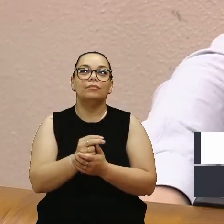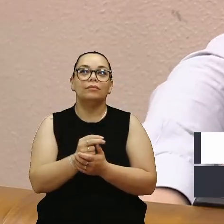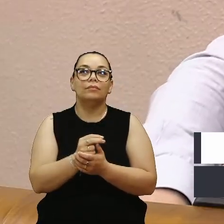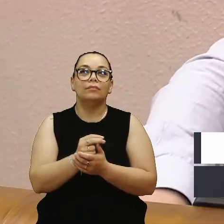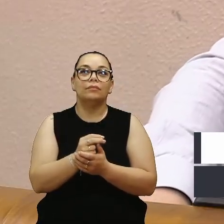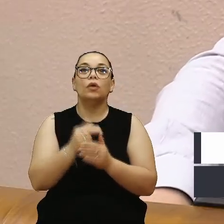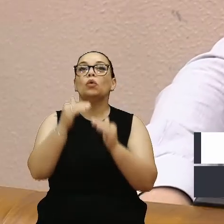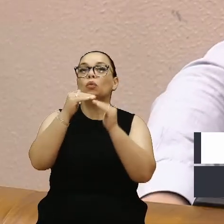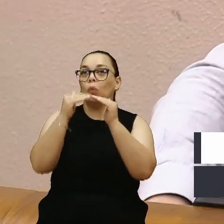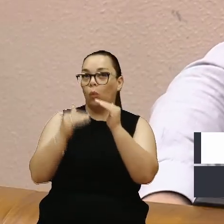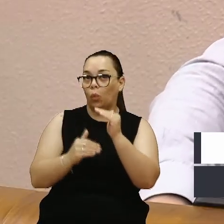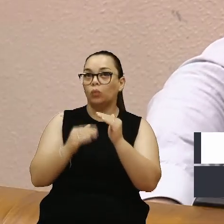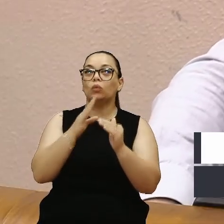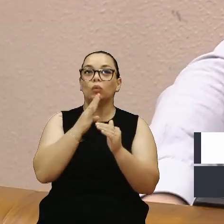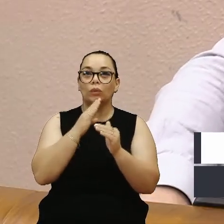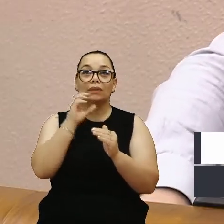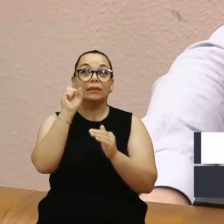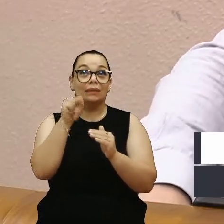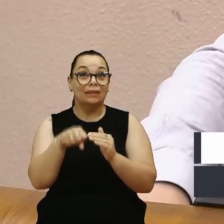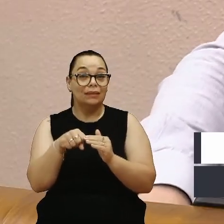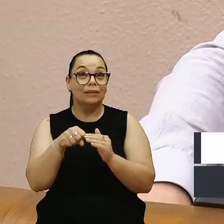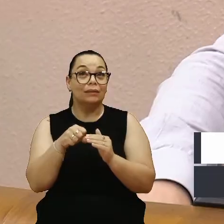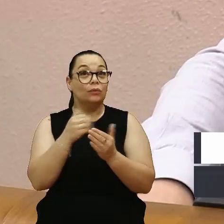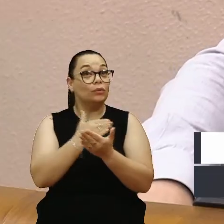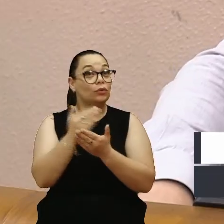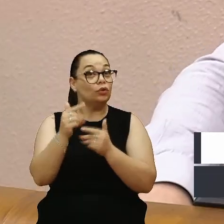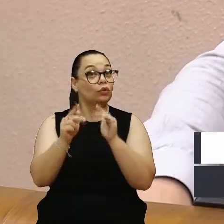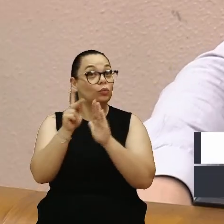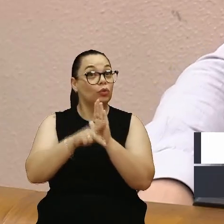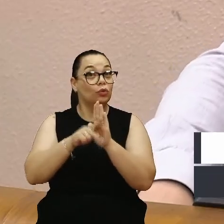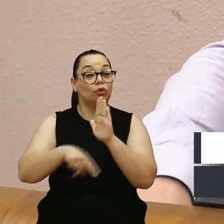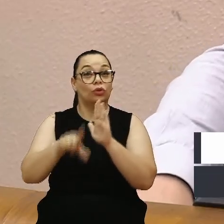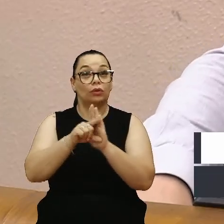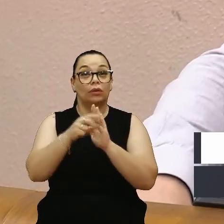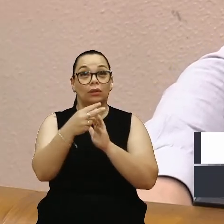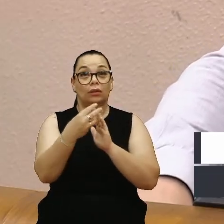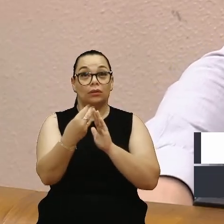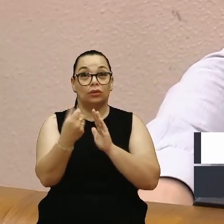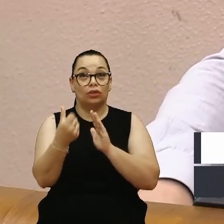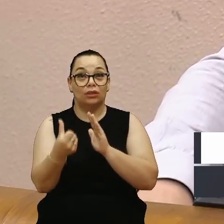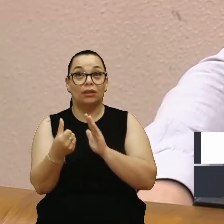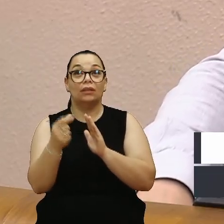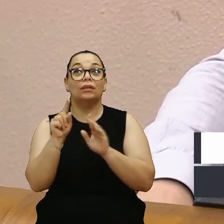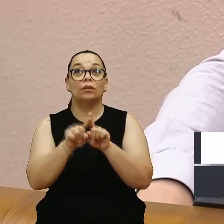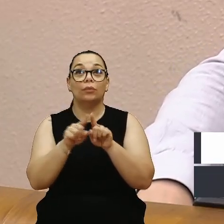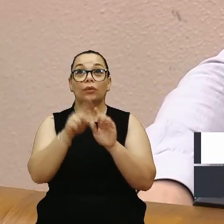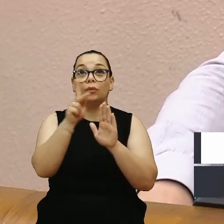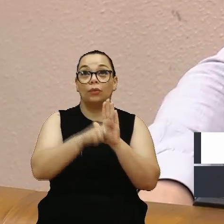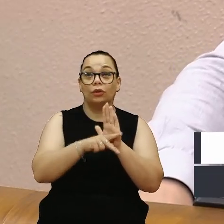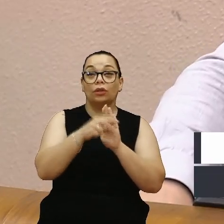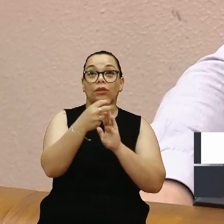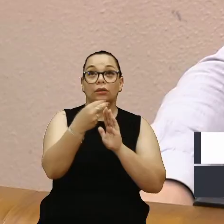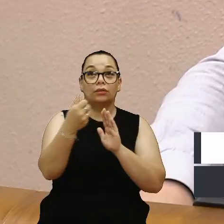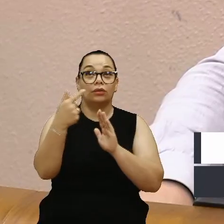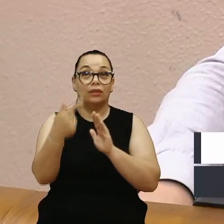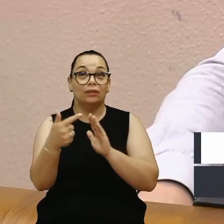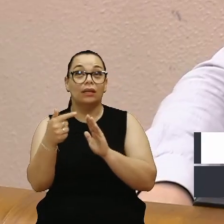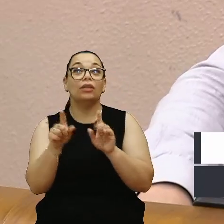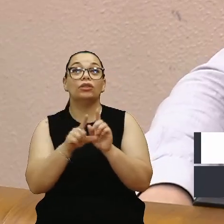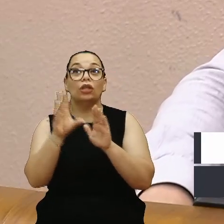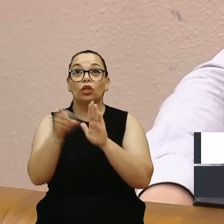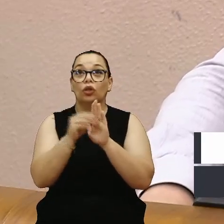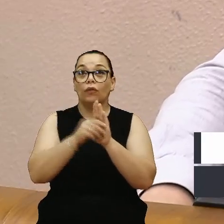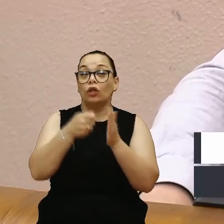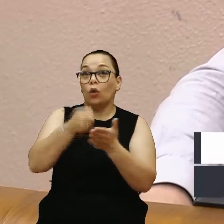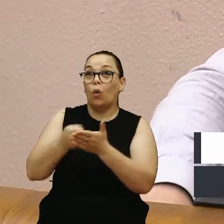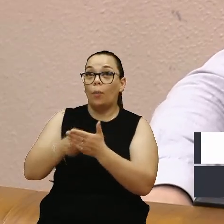nossa discordância tenha que ser reconhecido que a técnica legislativa do projeto de Lei 316, a técnica legislativa do projeto 317 contempla as diversas